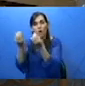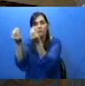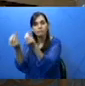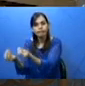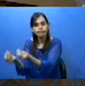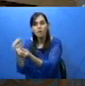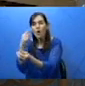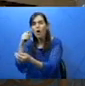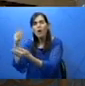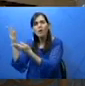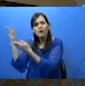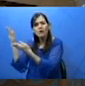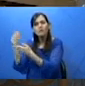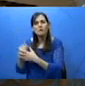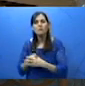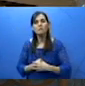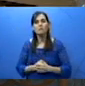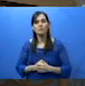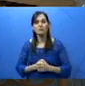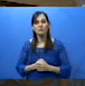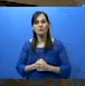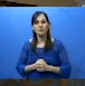na balança vocês vão ver que tem aqui, ó,